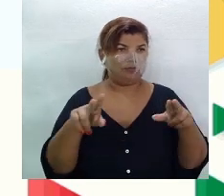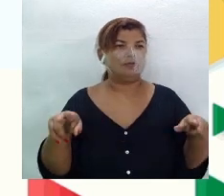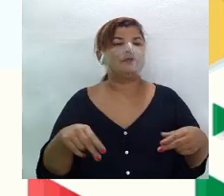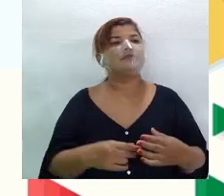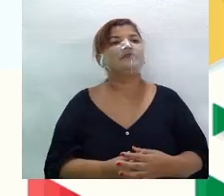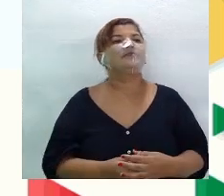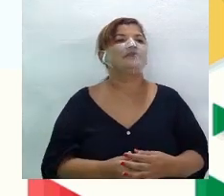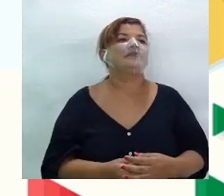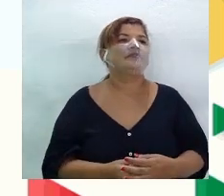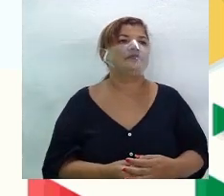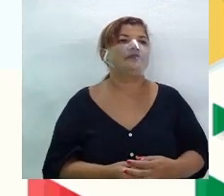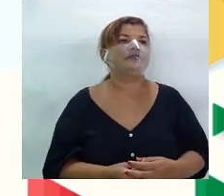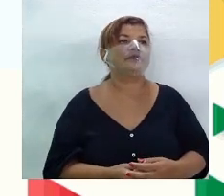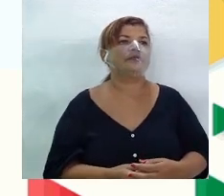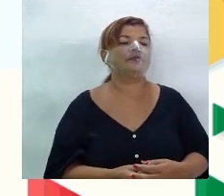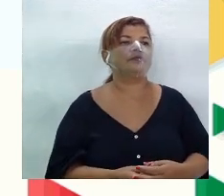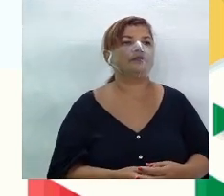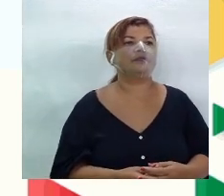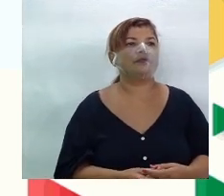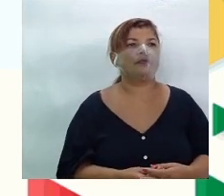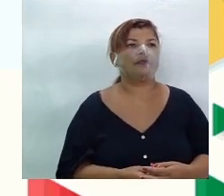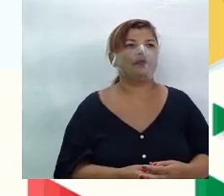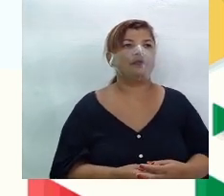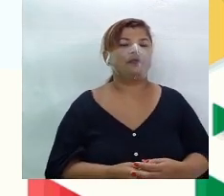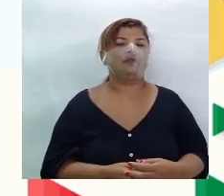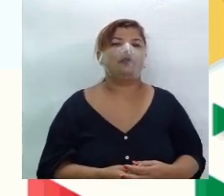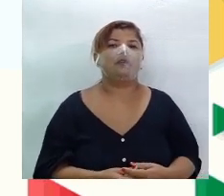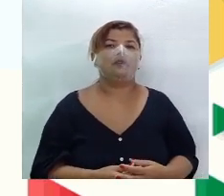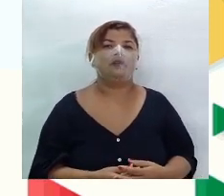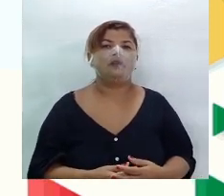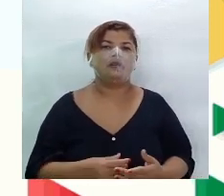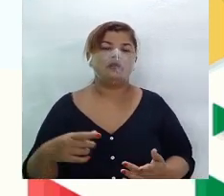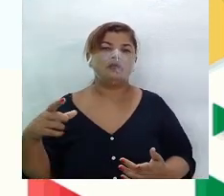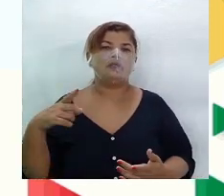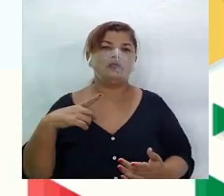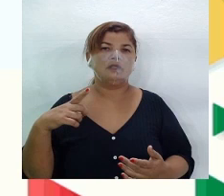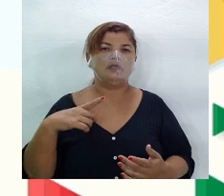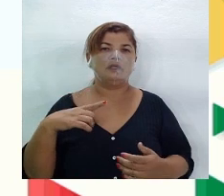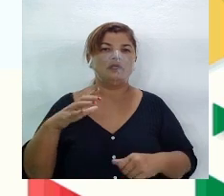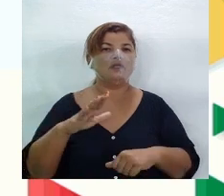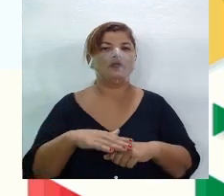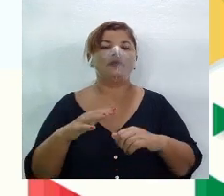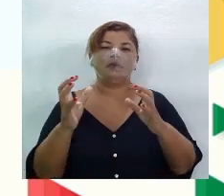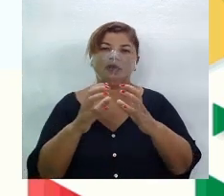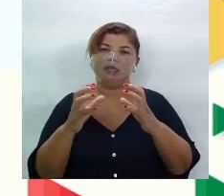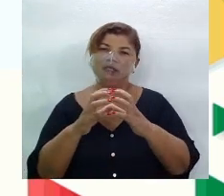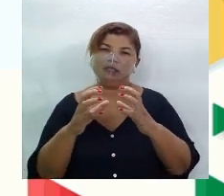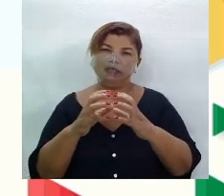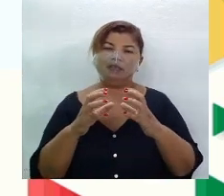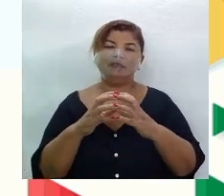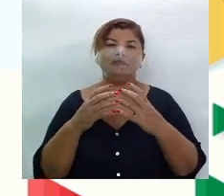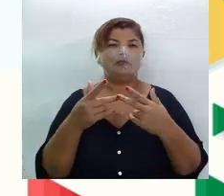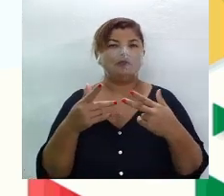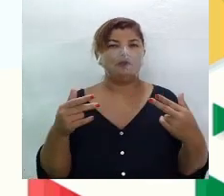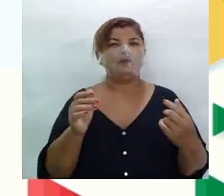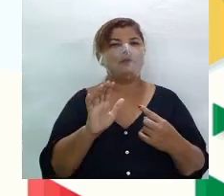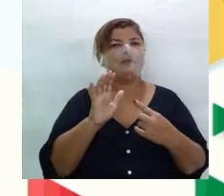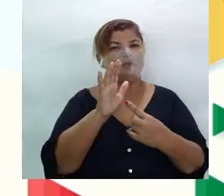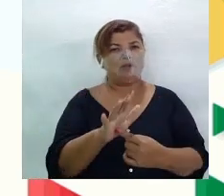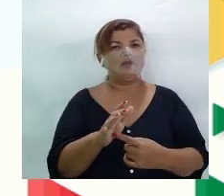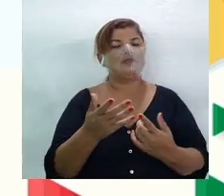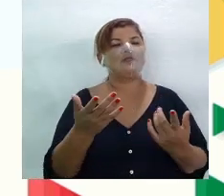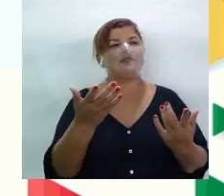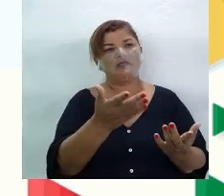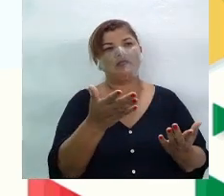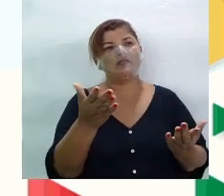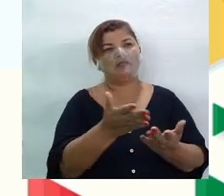Recife Velho. E essa riqueza toda rendeu justamente a escritura, a tessitura desse livro. E vamos